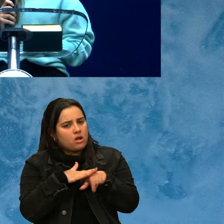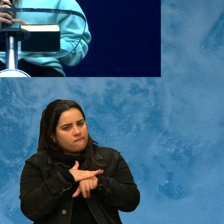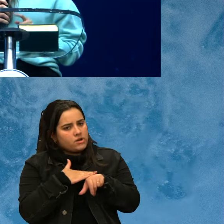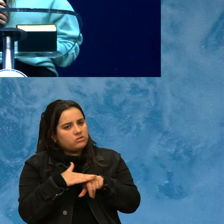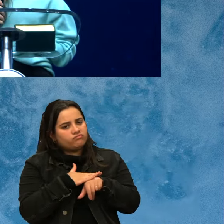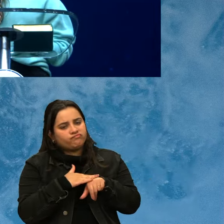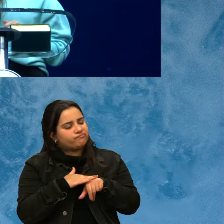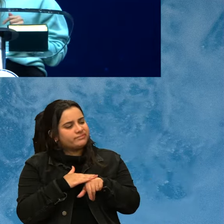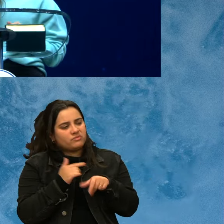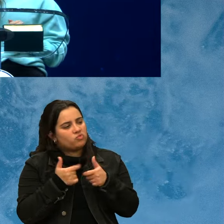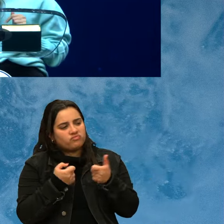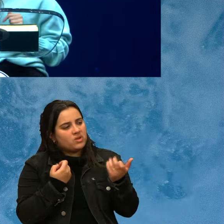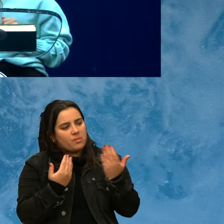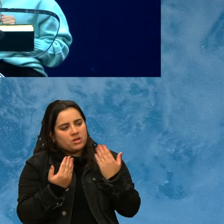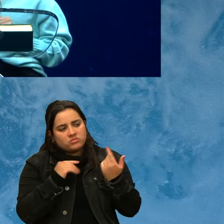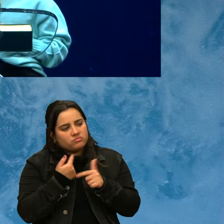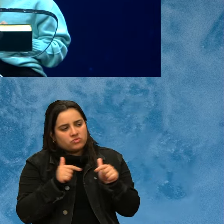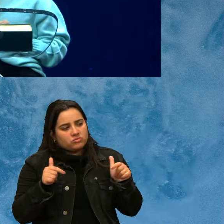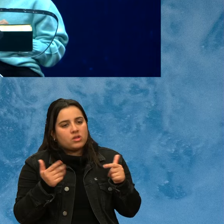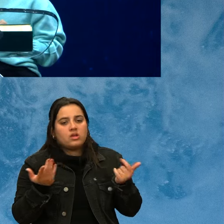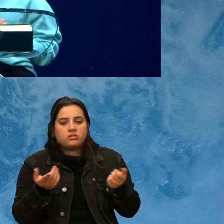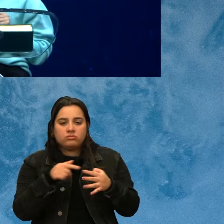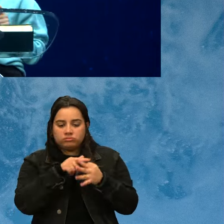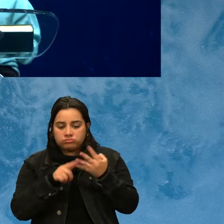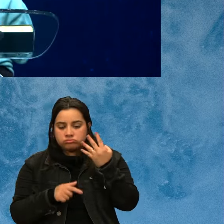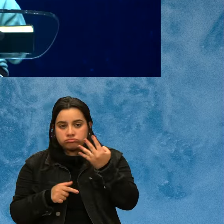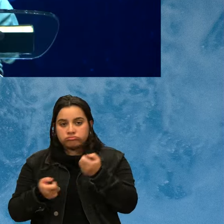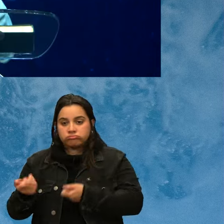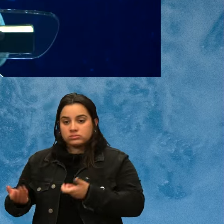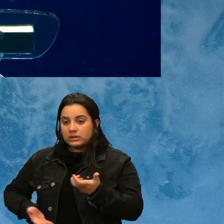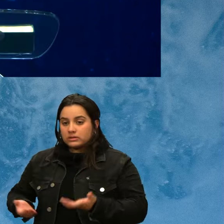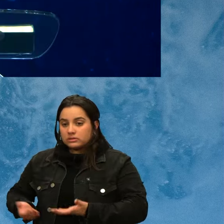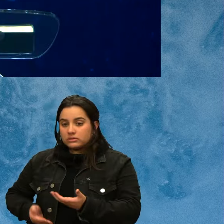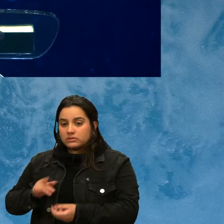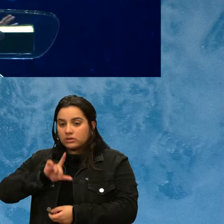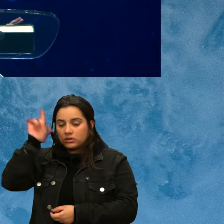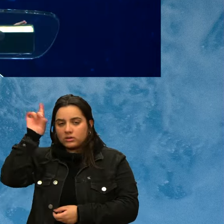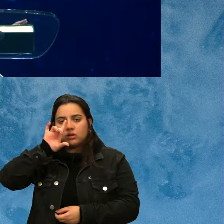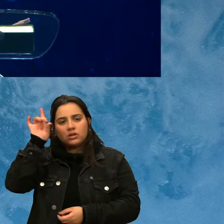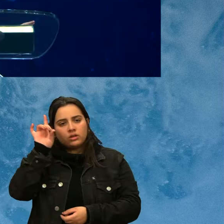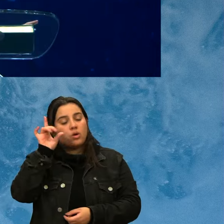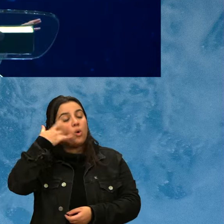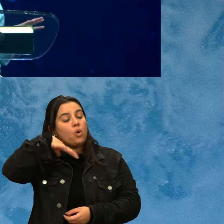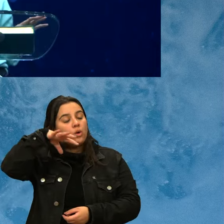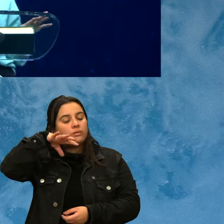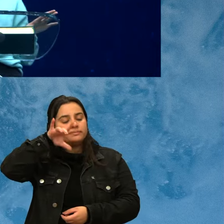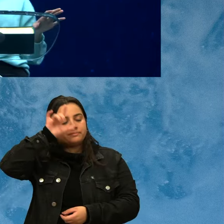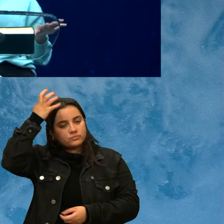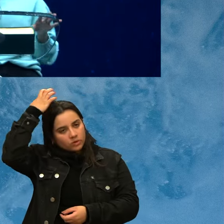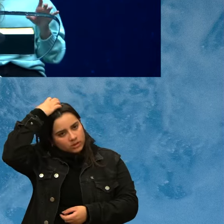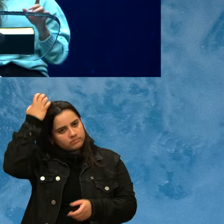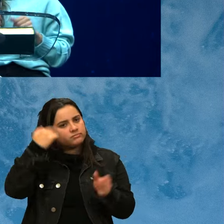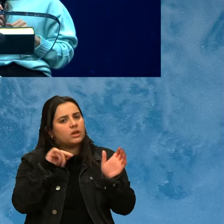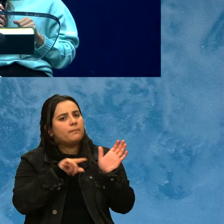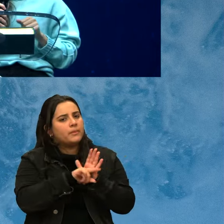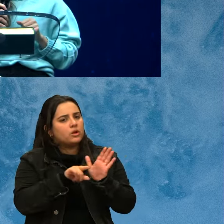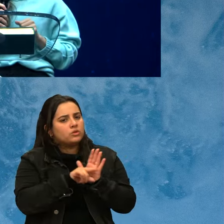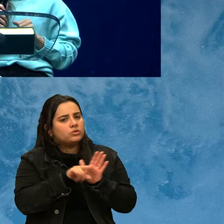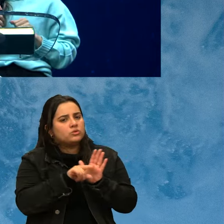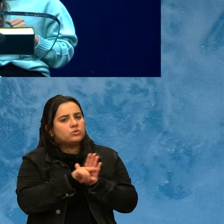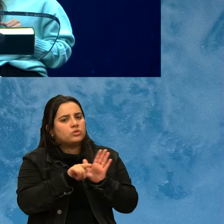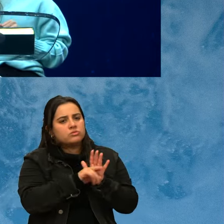Azarias, de modo que eles passaram a servir o rei. O rei lhe fez perguntas sobre todos os assuntos nos quais se exigia